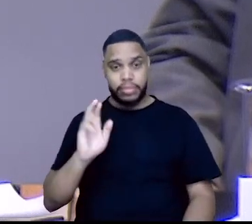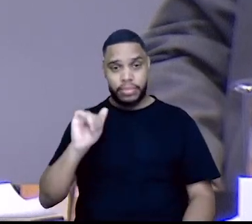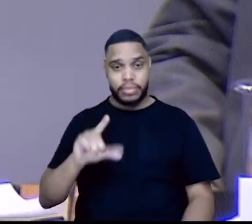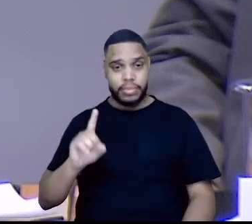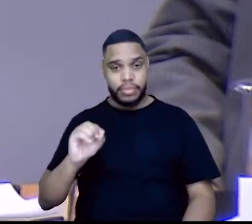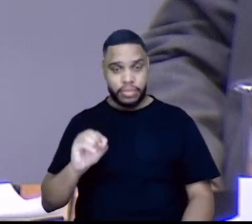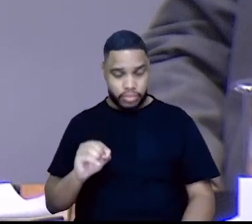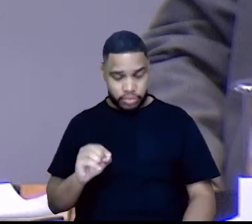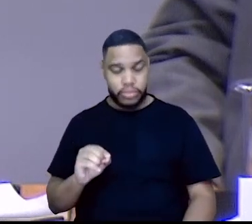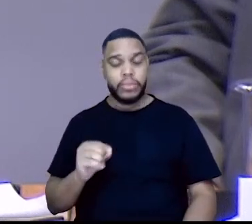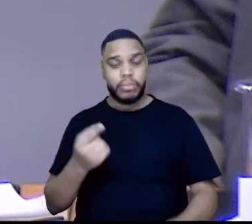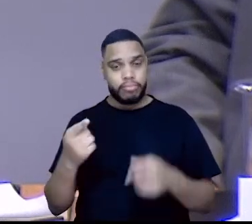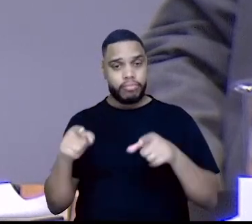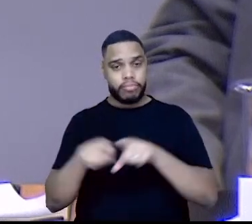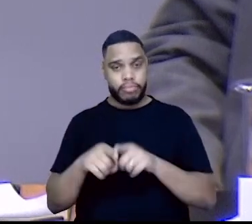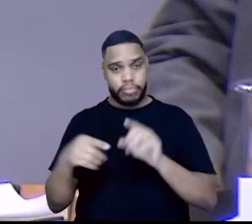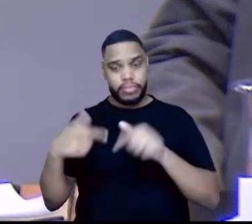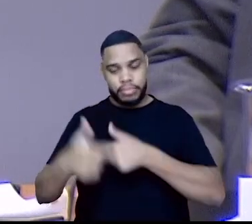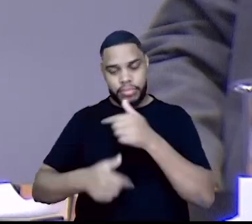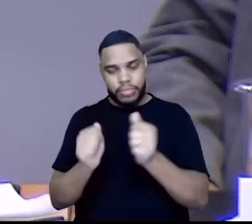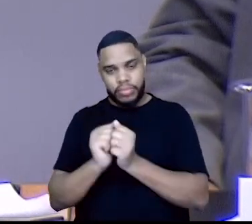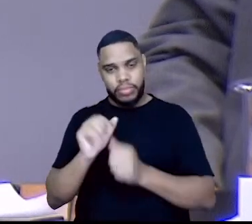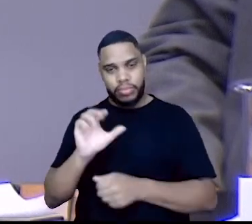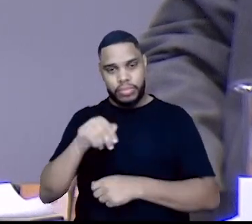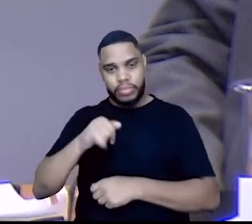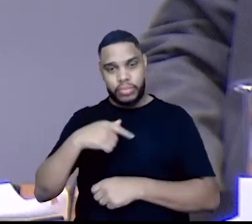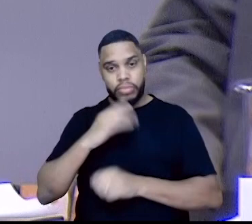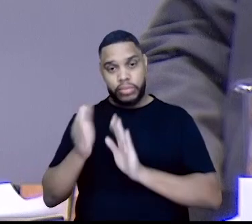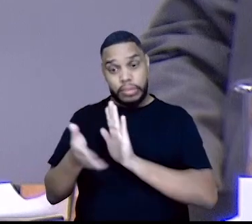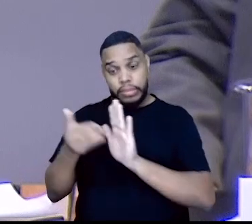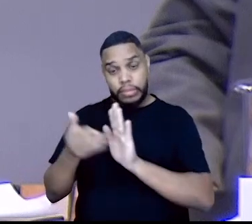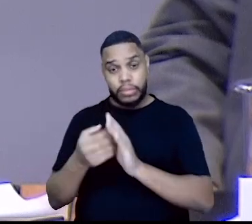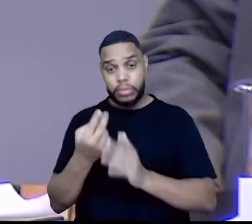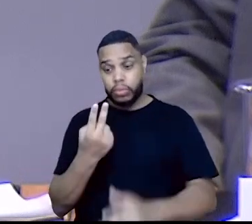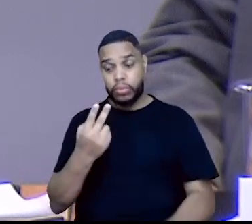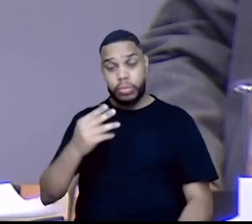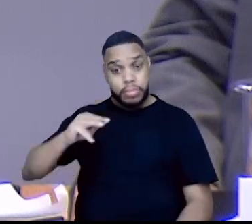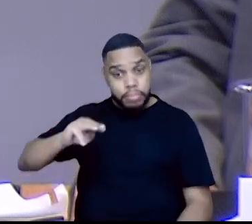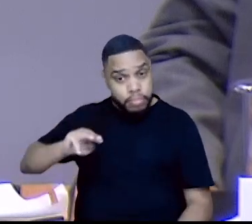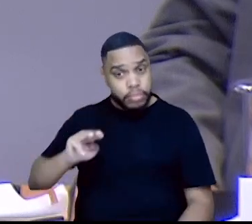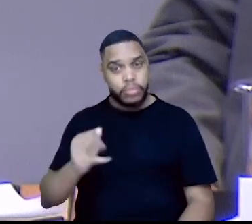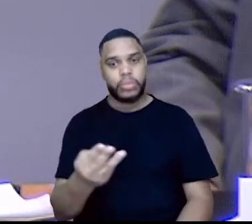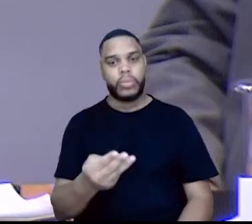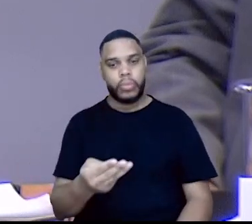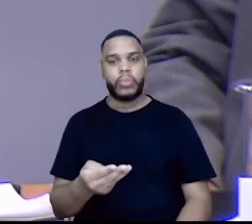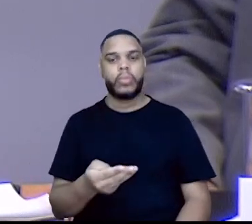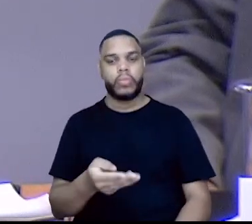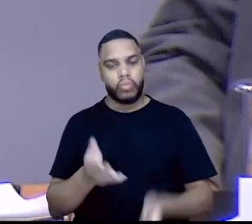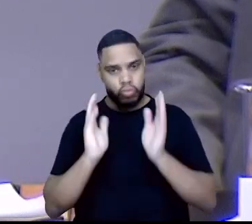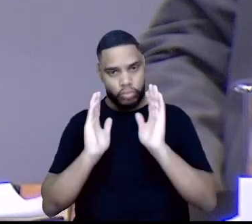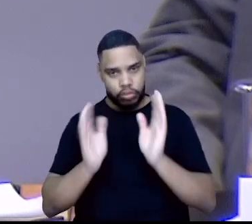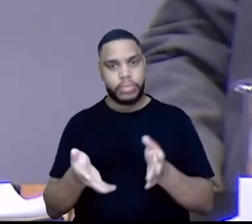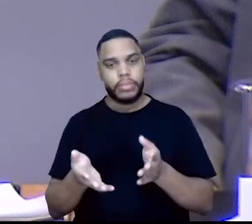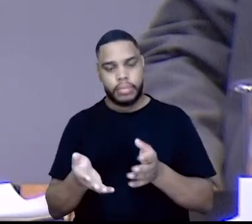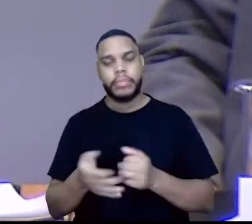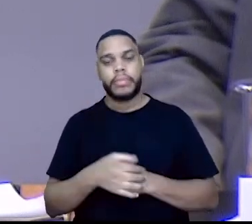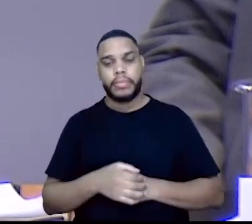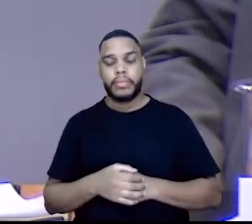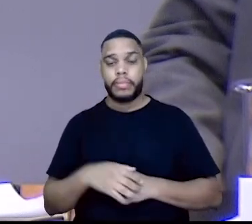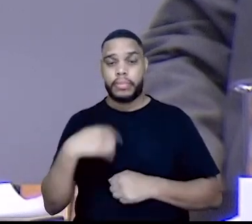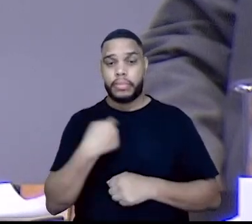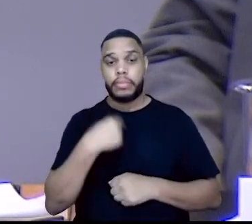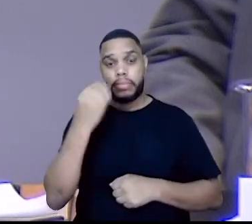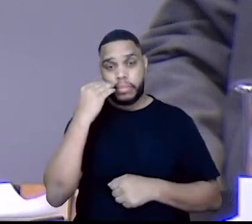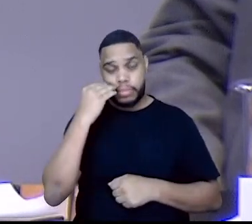bons parceiros no CNJ, já extinguiram mais de 2 milhões de execuções fiscais. Portanto, nós vamos conseguir abaixar um